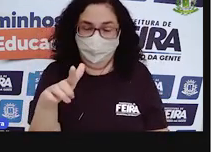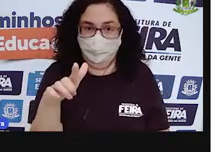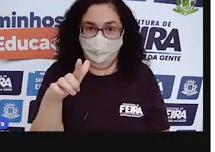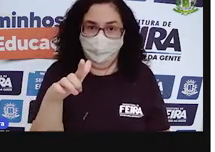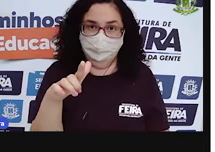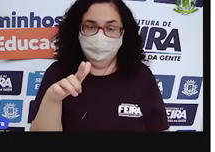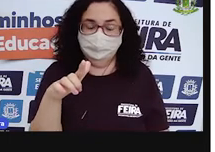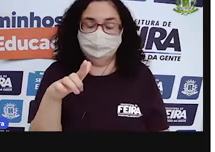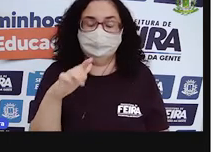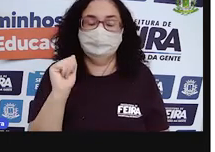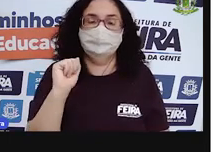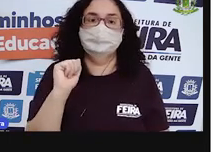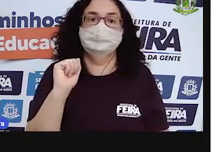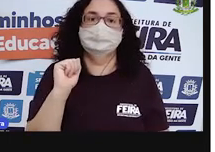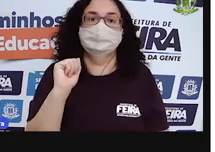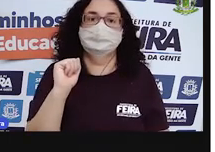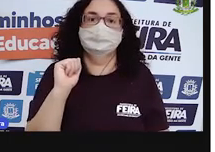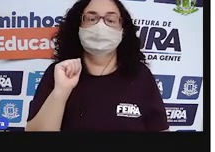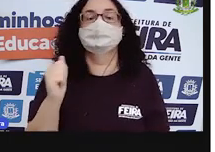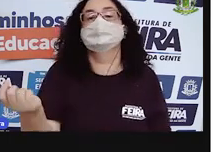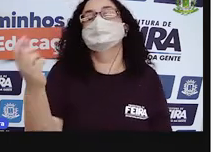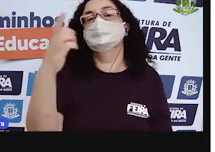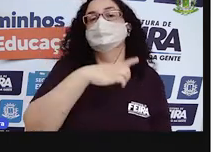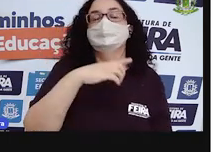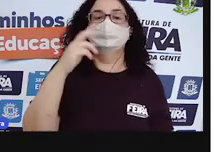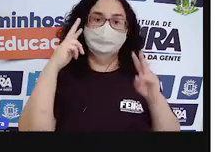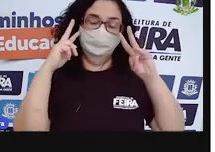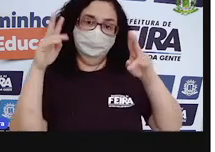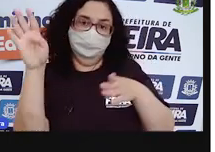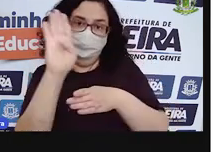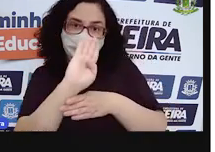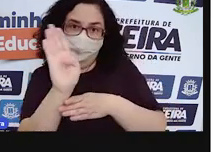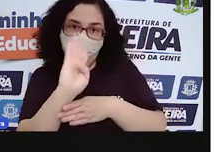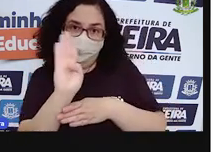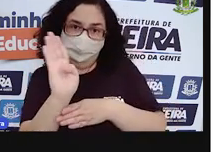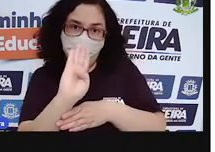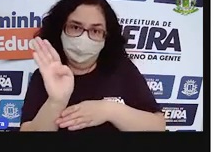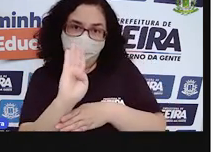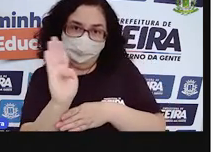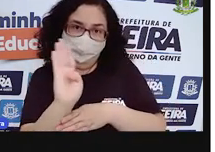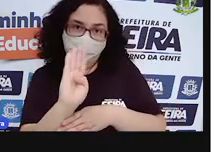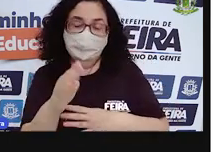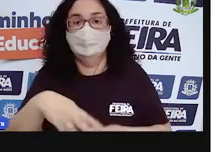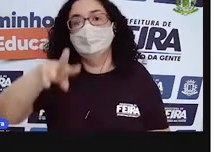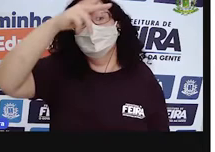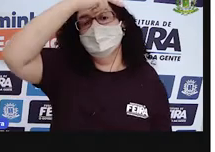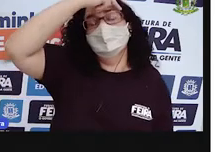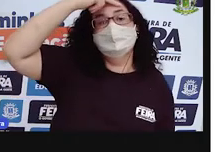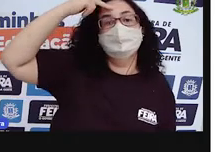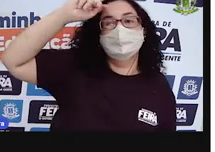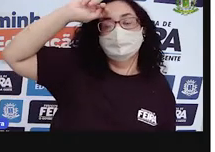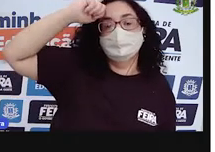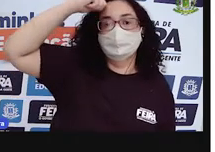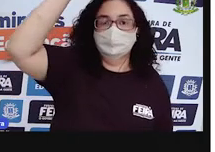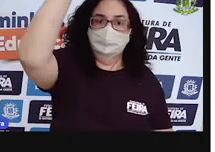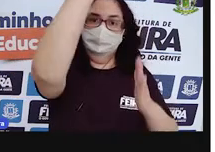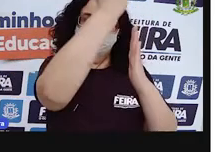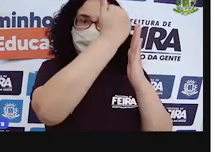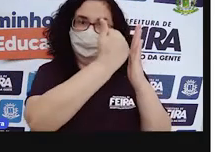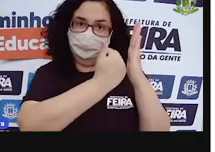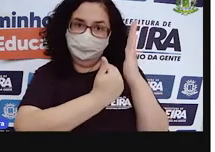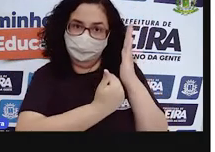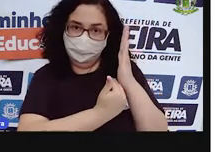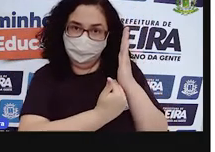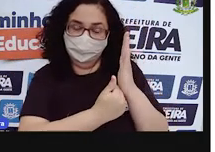e a gente viu nesse vídeo uma situação de pessoas negras